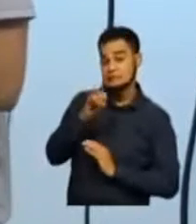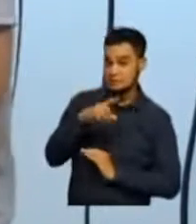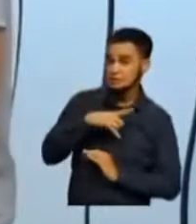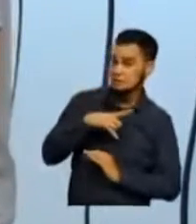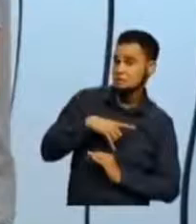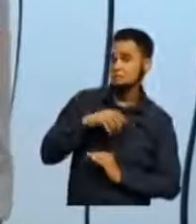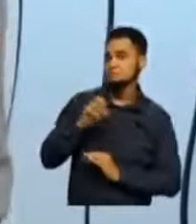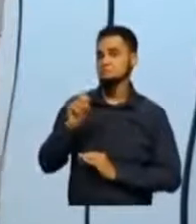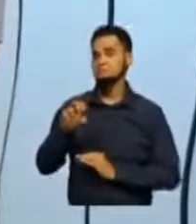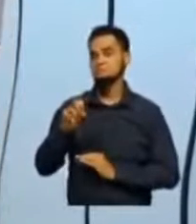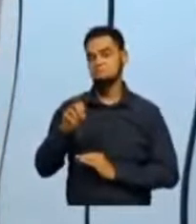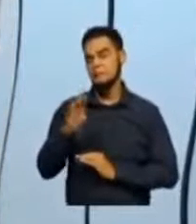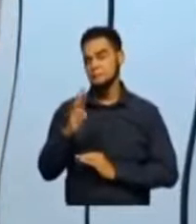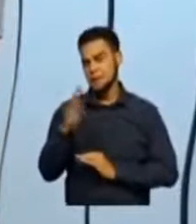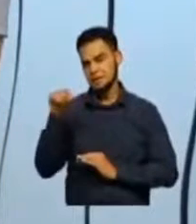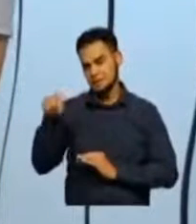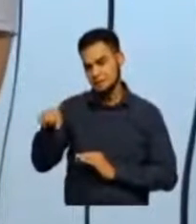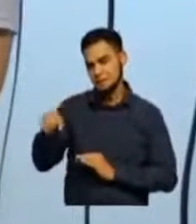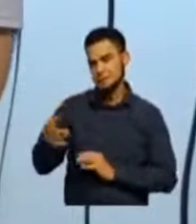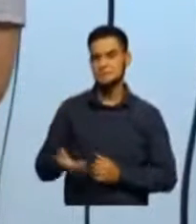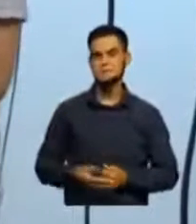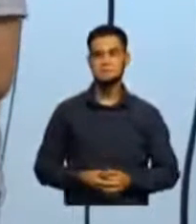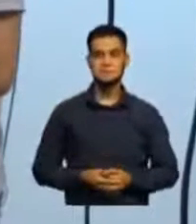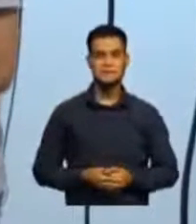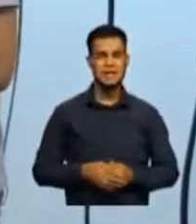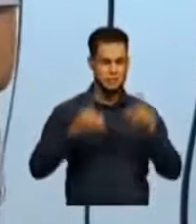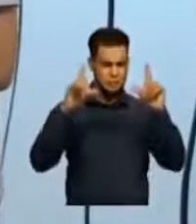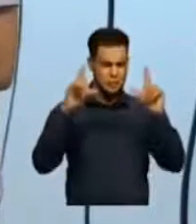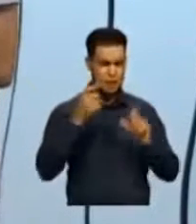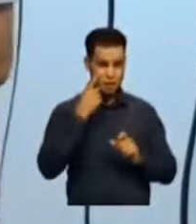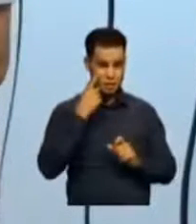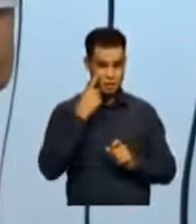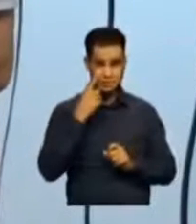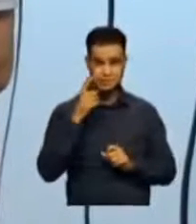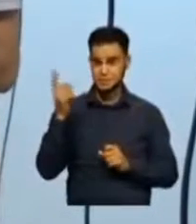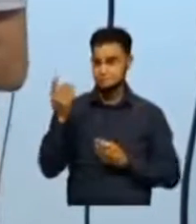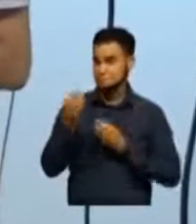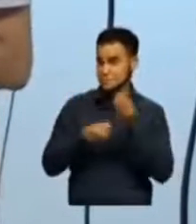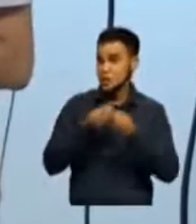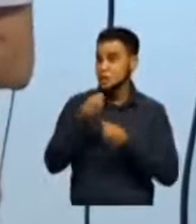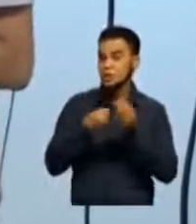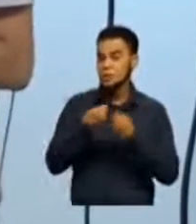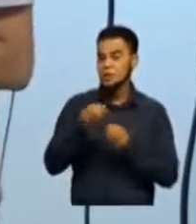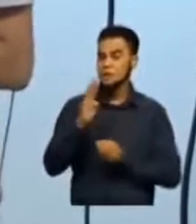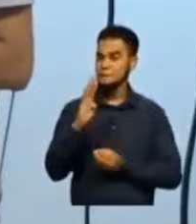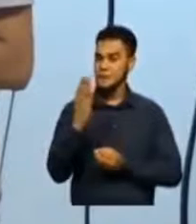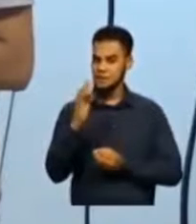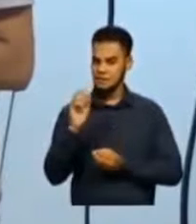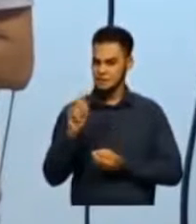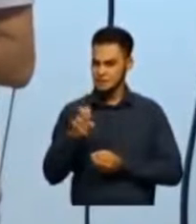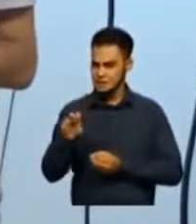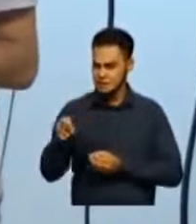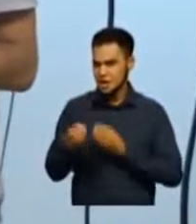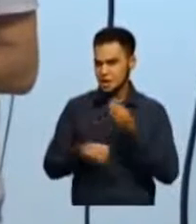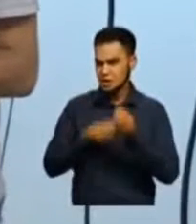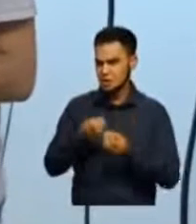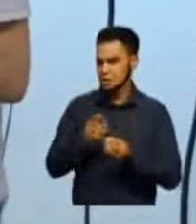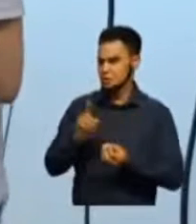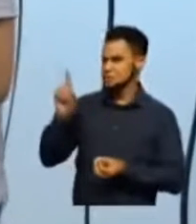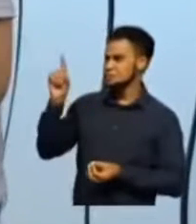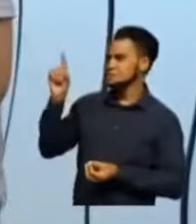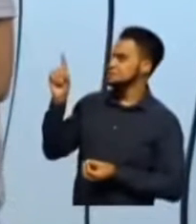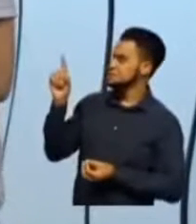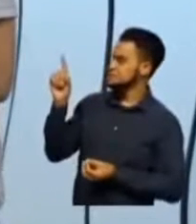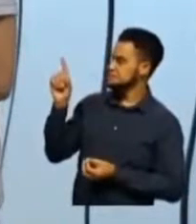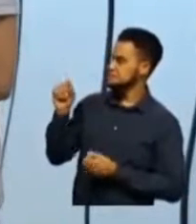causadoras. Que nós temos então uma fotinha da Mycobacterium tuberculosis ou bacilo de Koch.